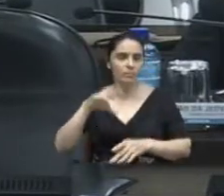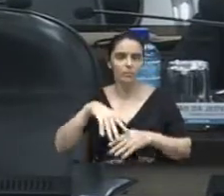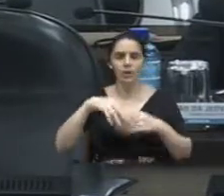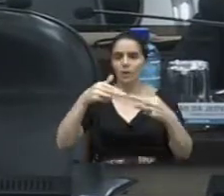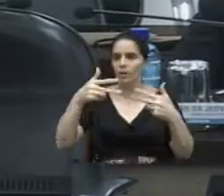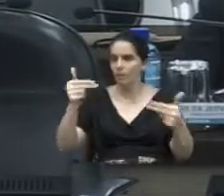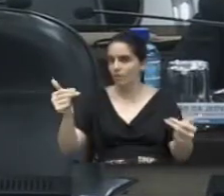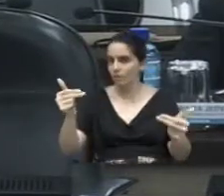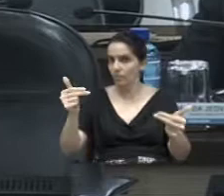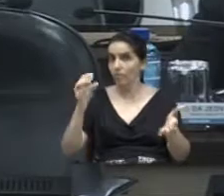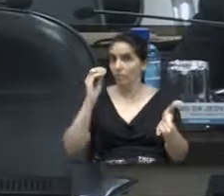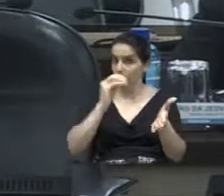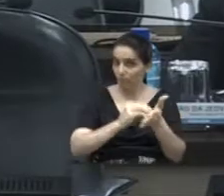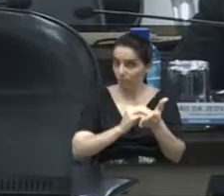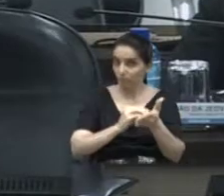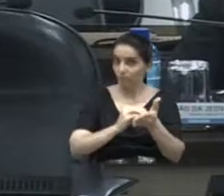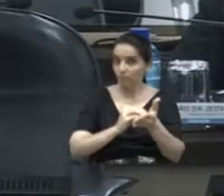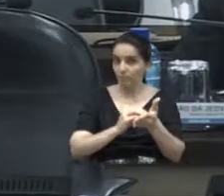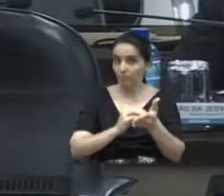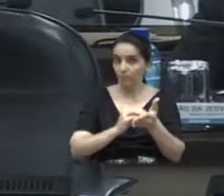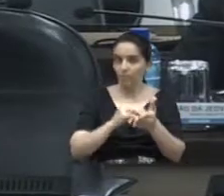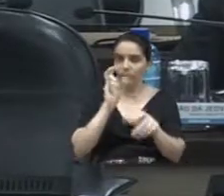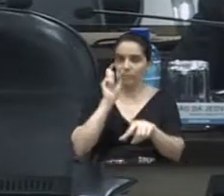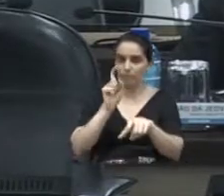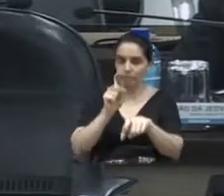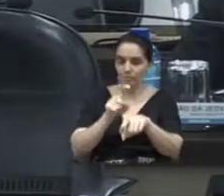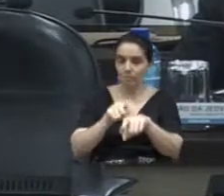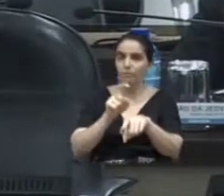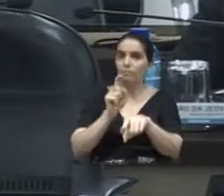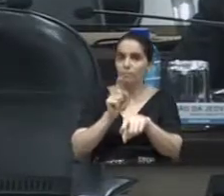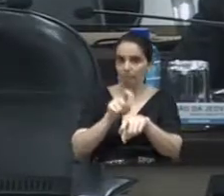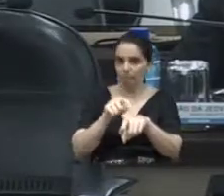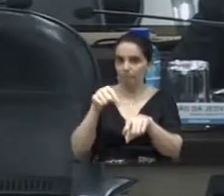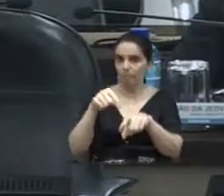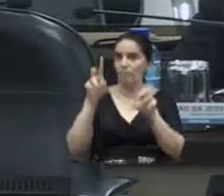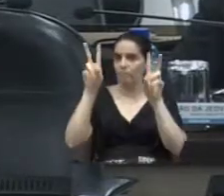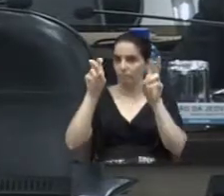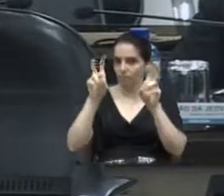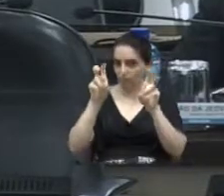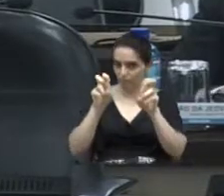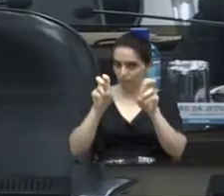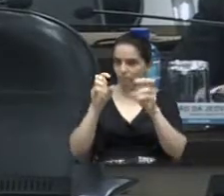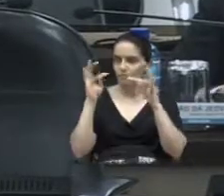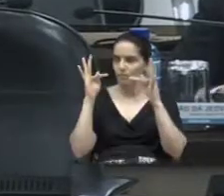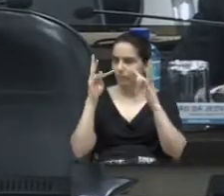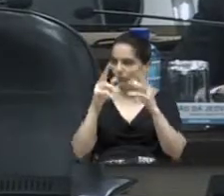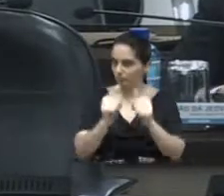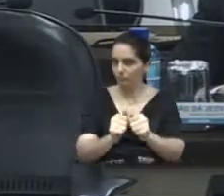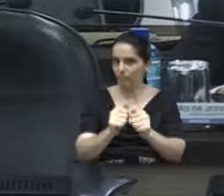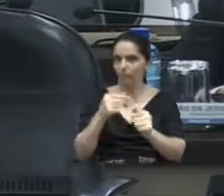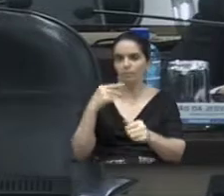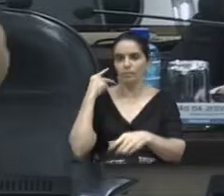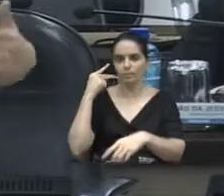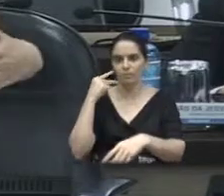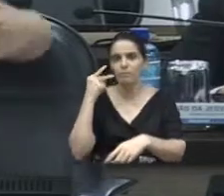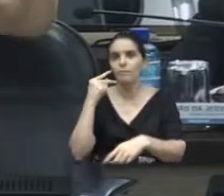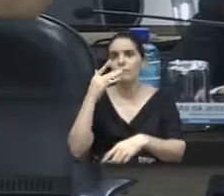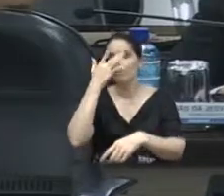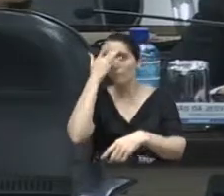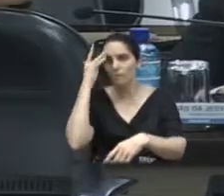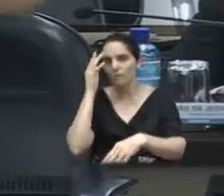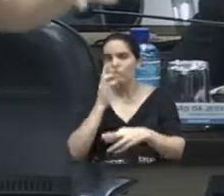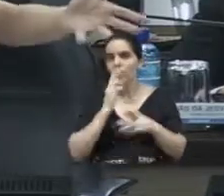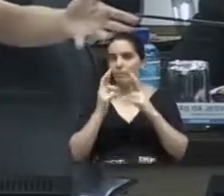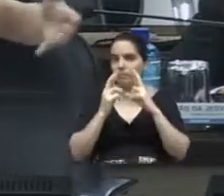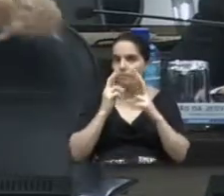dos escorpiões. Eu acho que não teve um parlamentar que não foi procurado com relação às questões dos escorpiões, das crianças, do